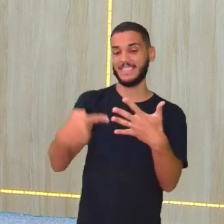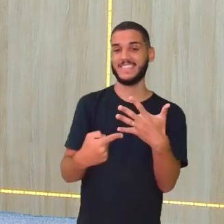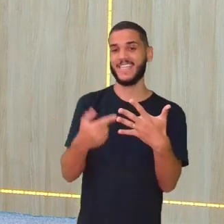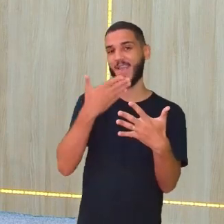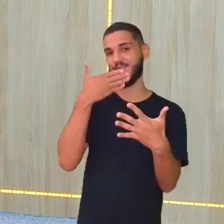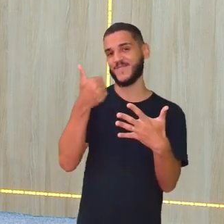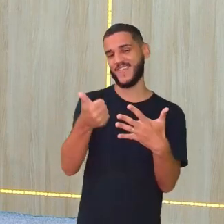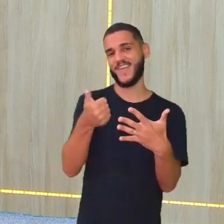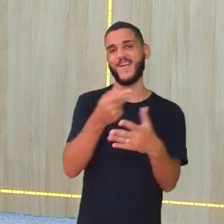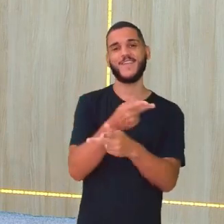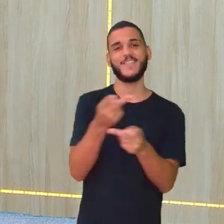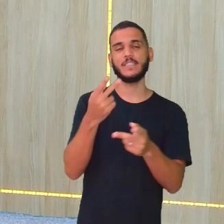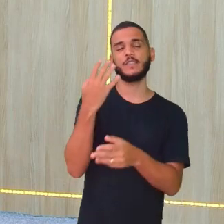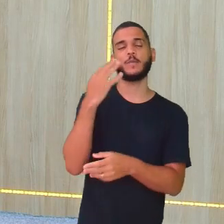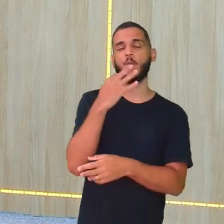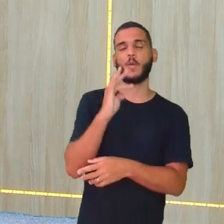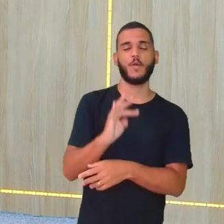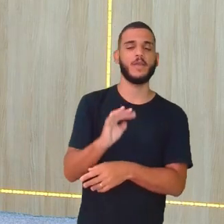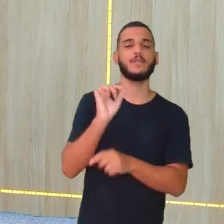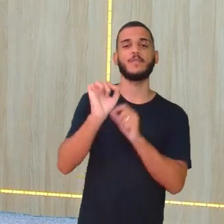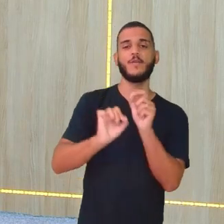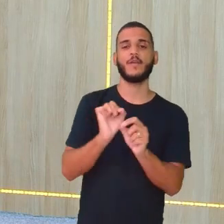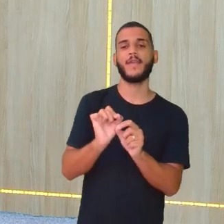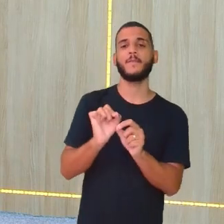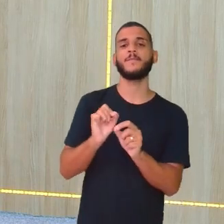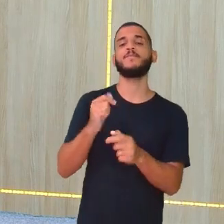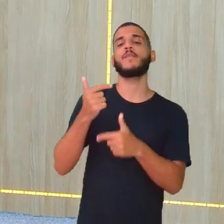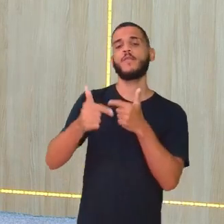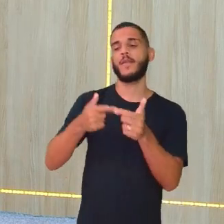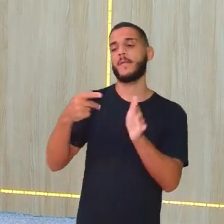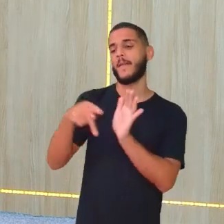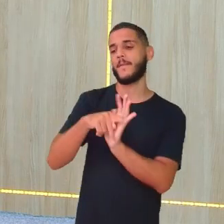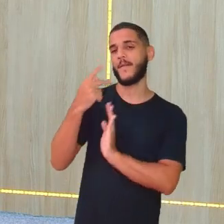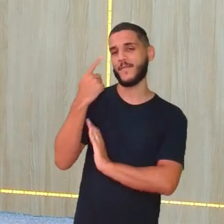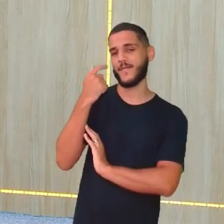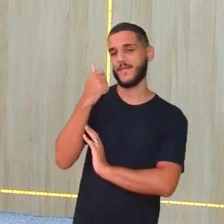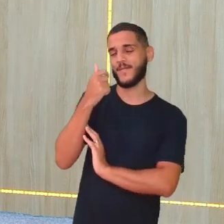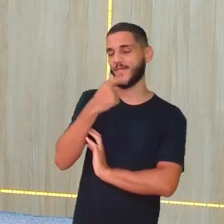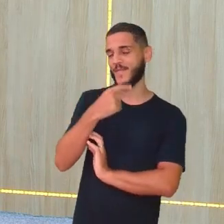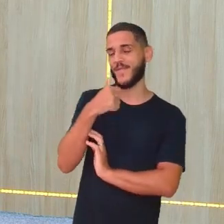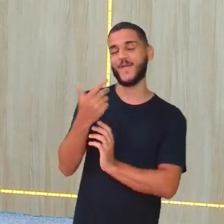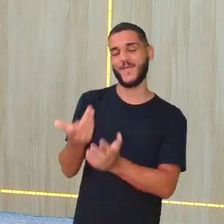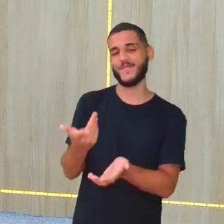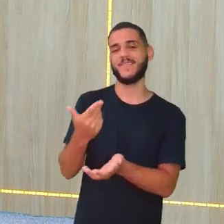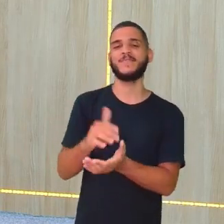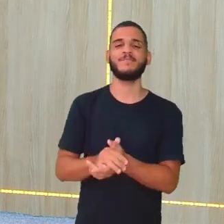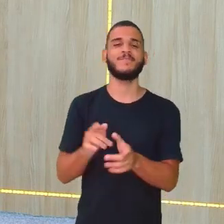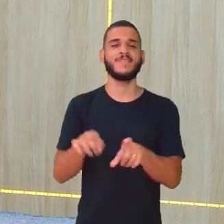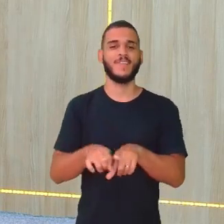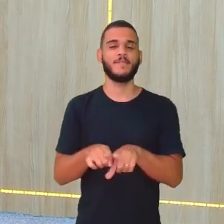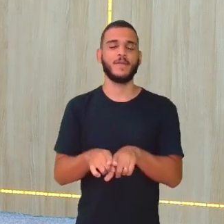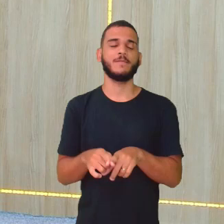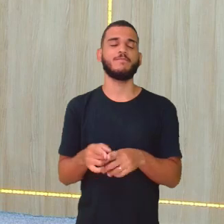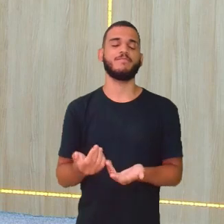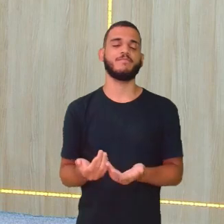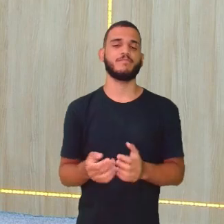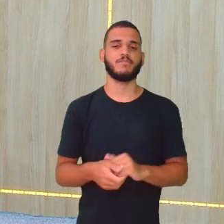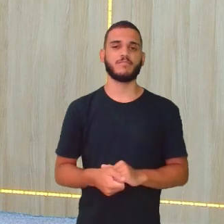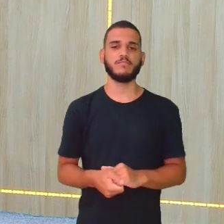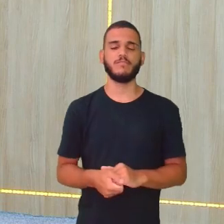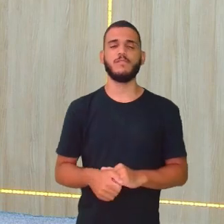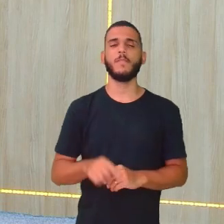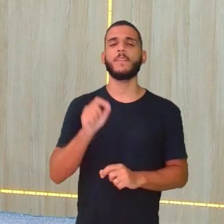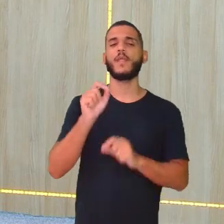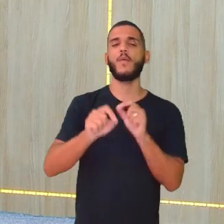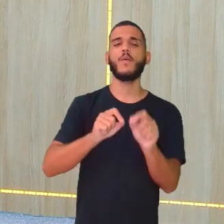vocês também, que não conhecem esse trabalho maravilhoso, podem conhecer já pelos preferidinhos. Muito bom. E aí, qual seria, assim, ou o que foi